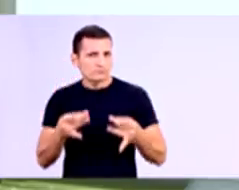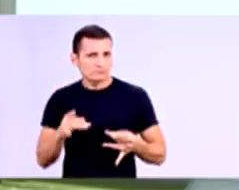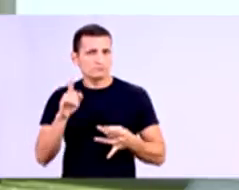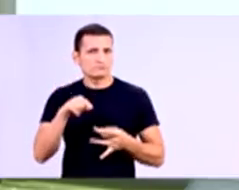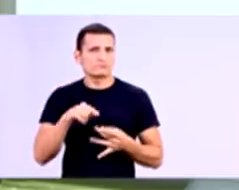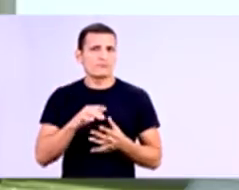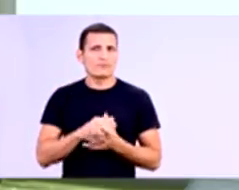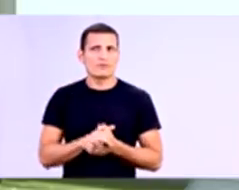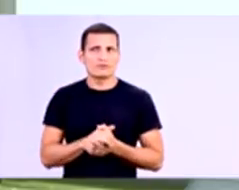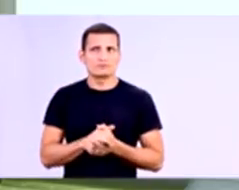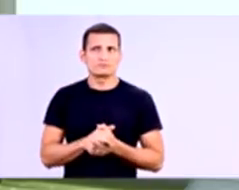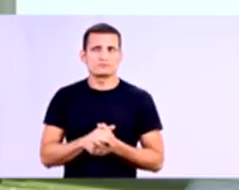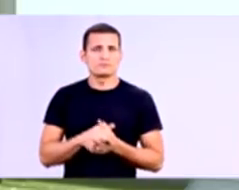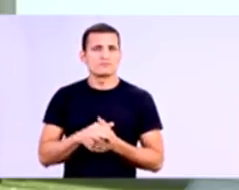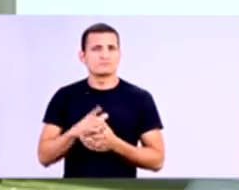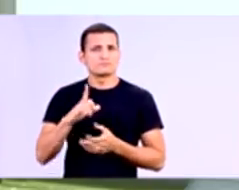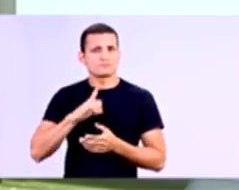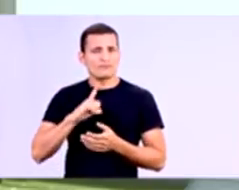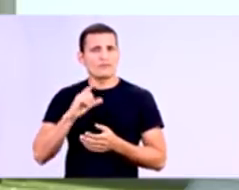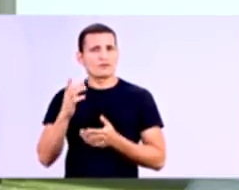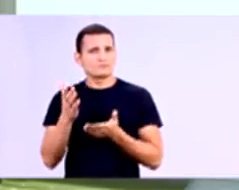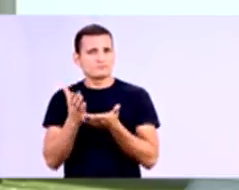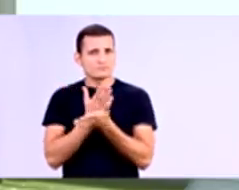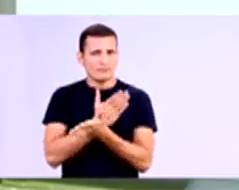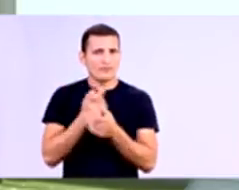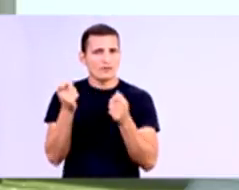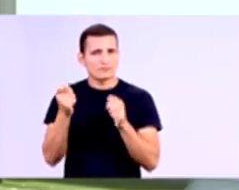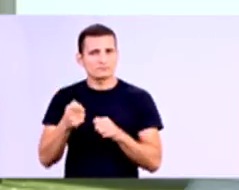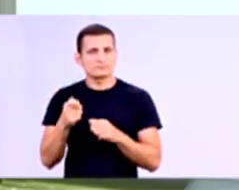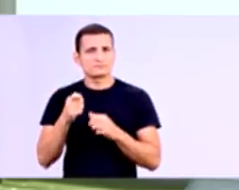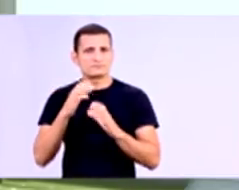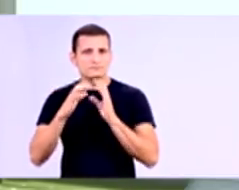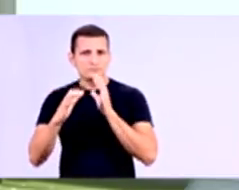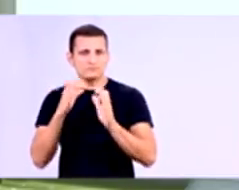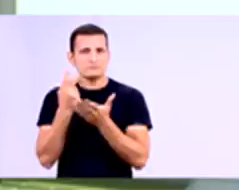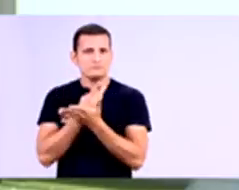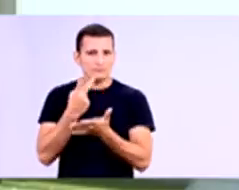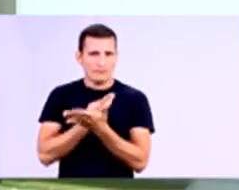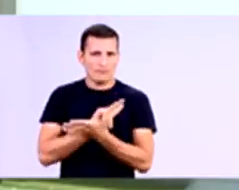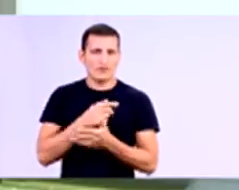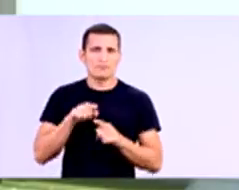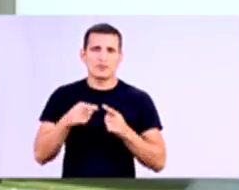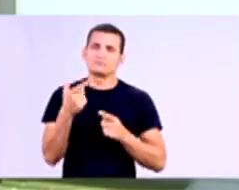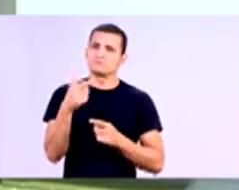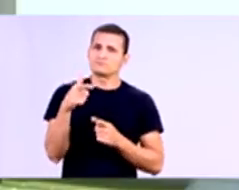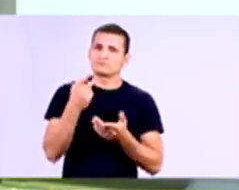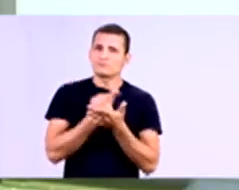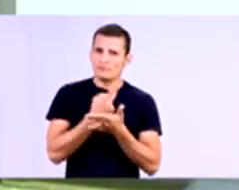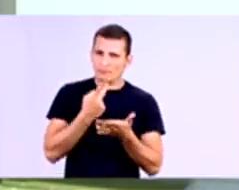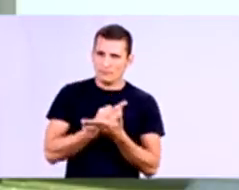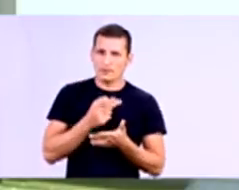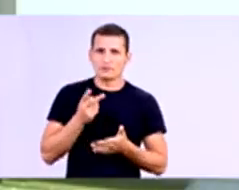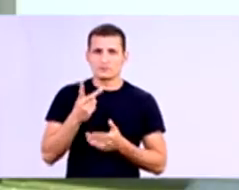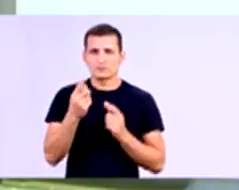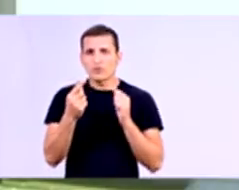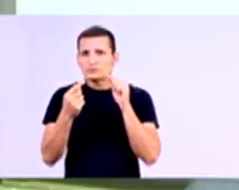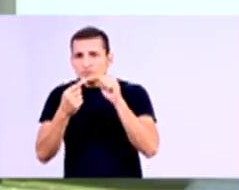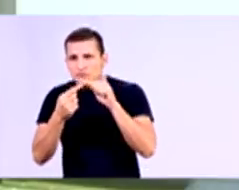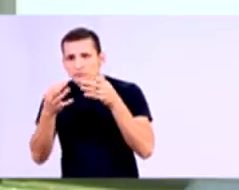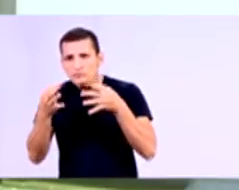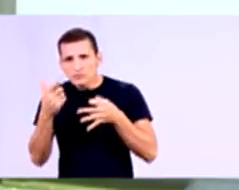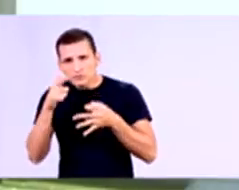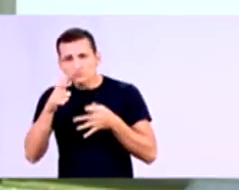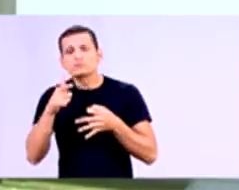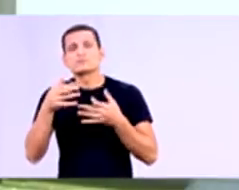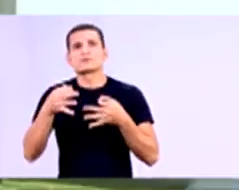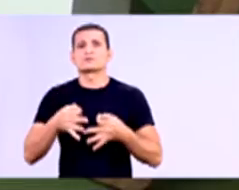que elimina a possibilidade de erro de comunicação, mas não existe o errado, sempre chegou no objetivo, está correto.